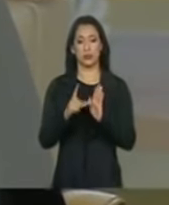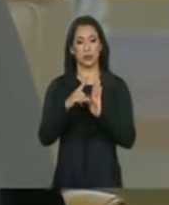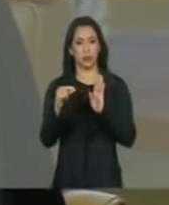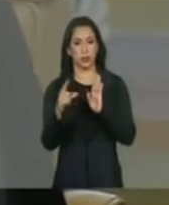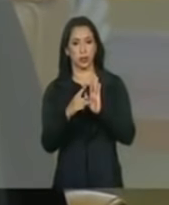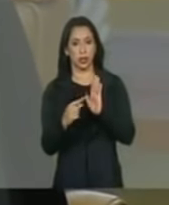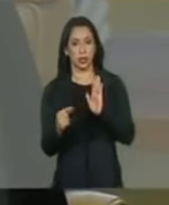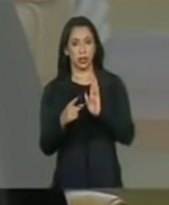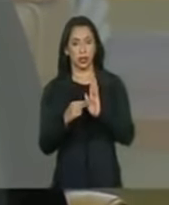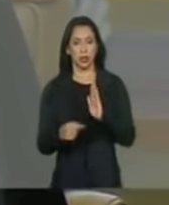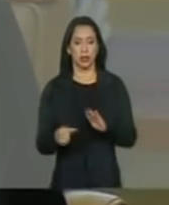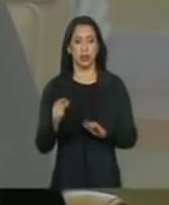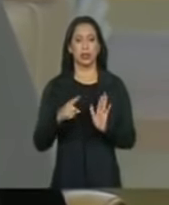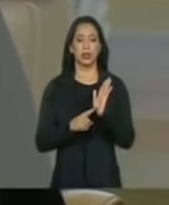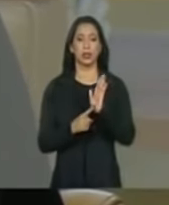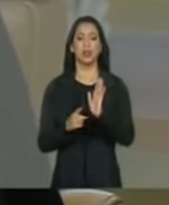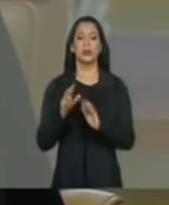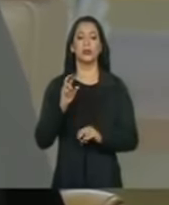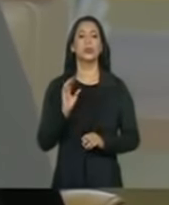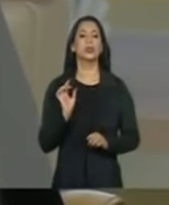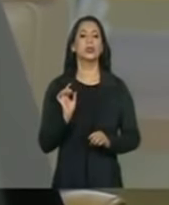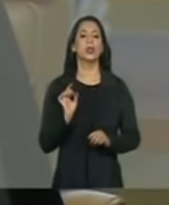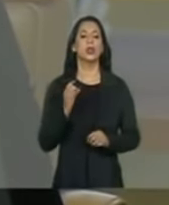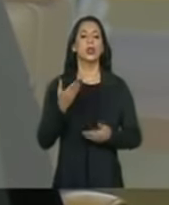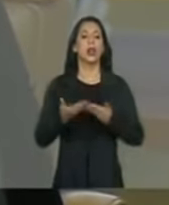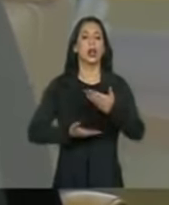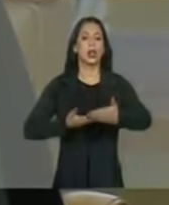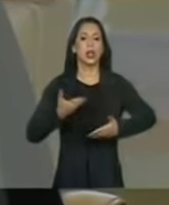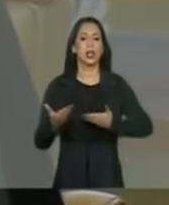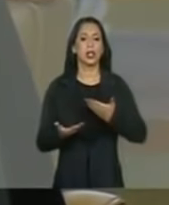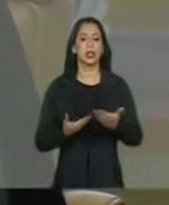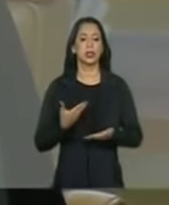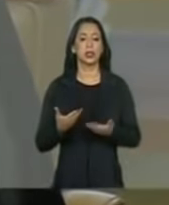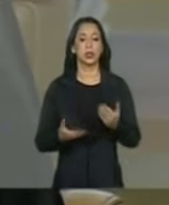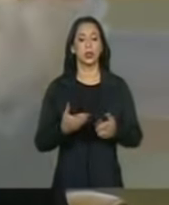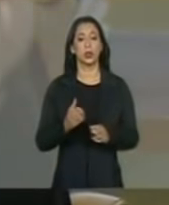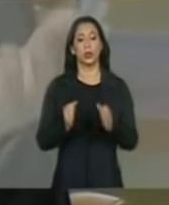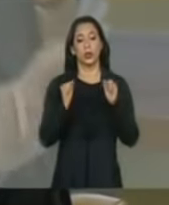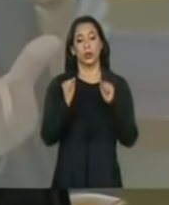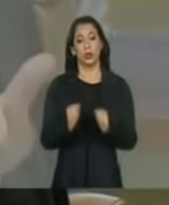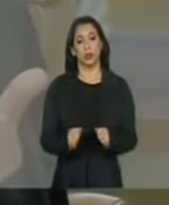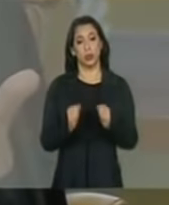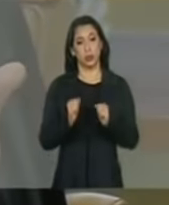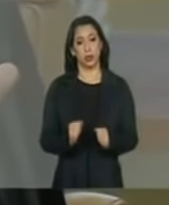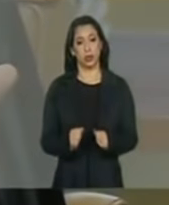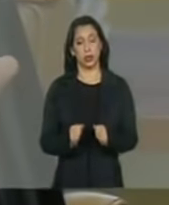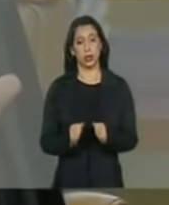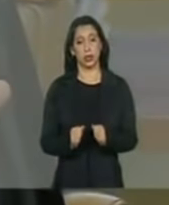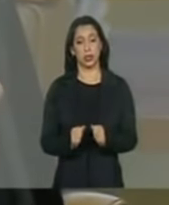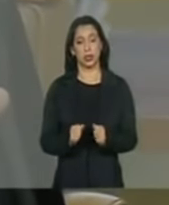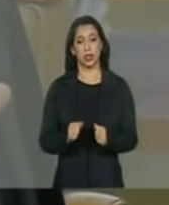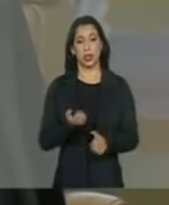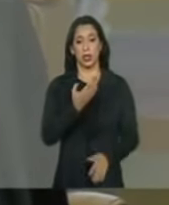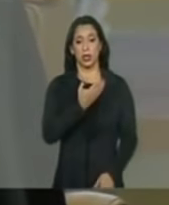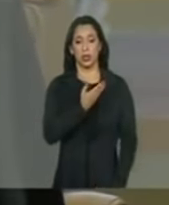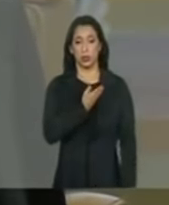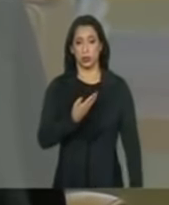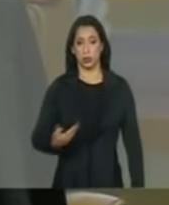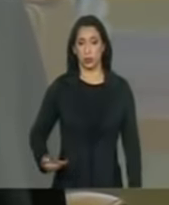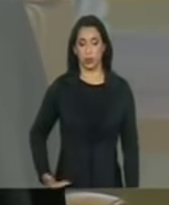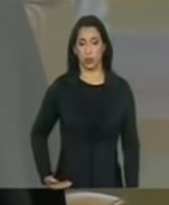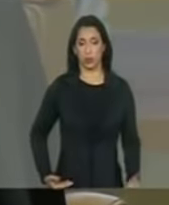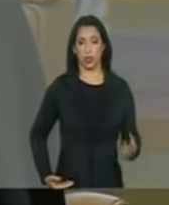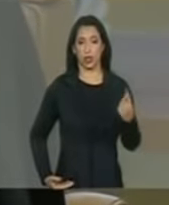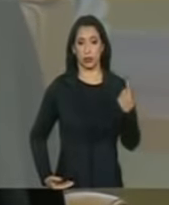referem às delicadas relações entre o poder persecutório e punitivo do estado de um lado e o